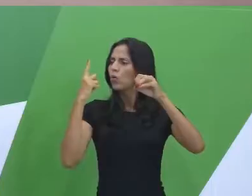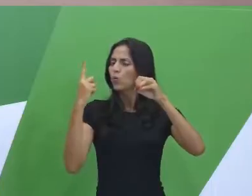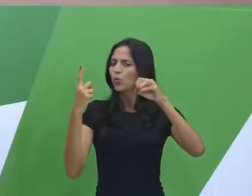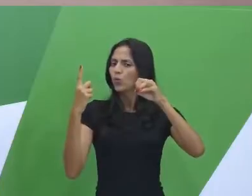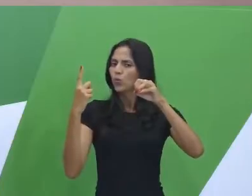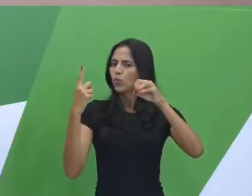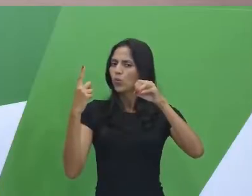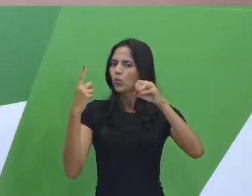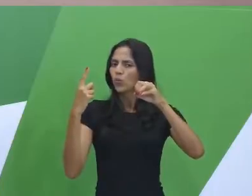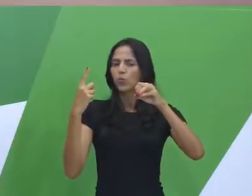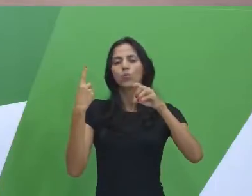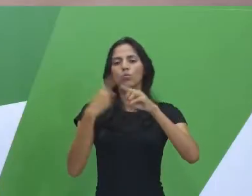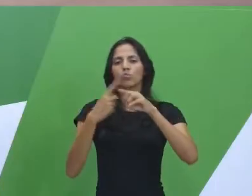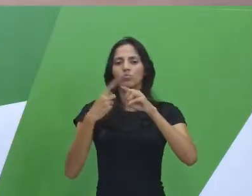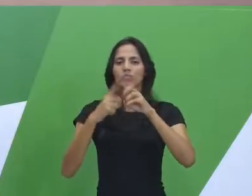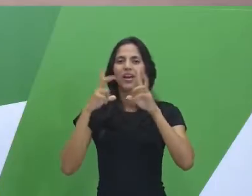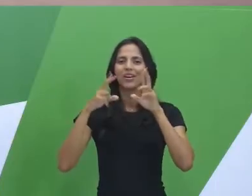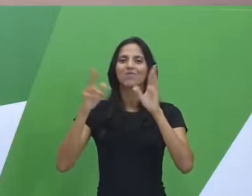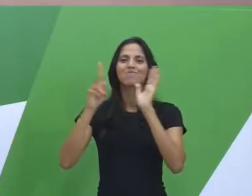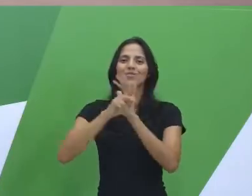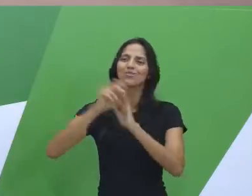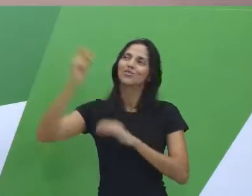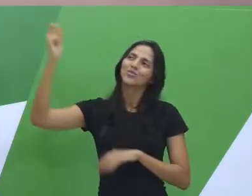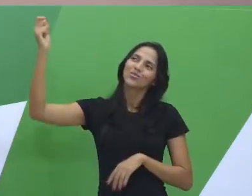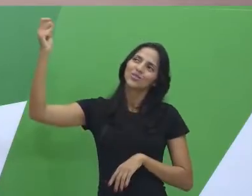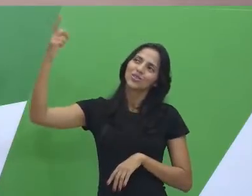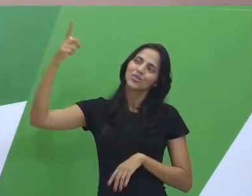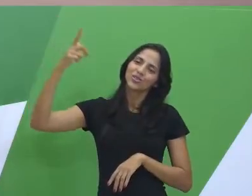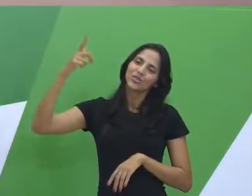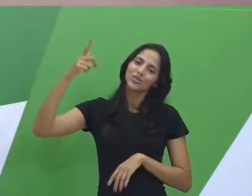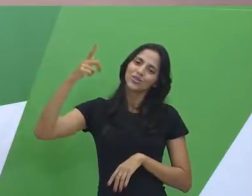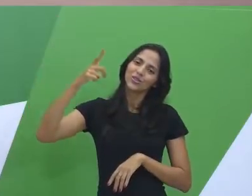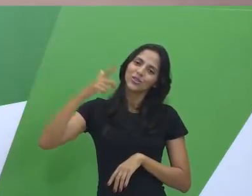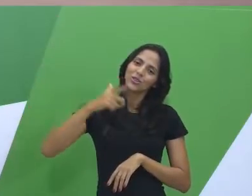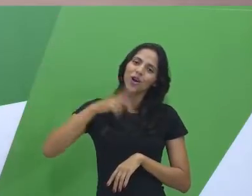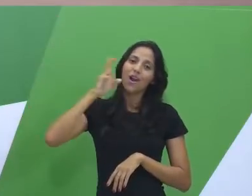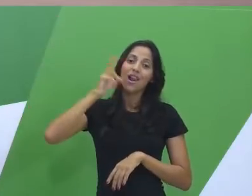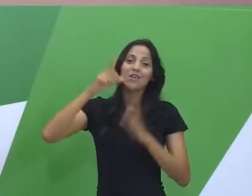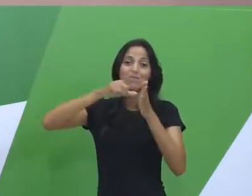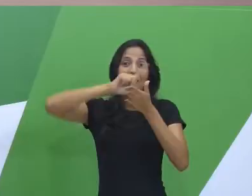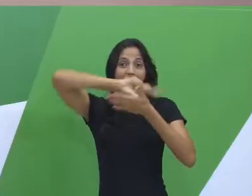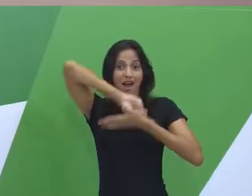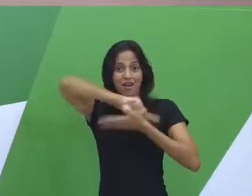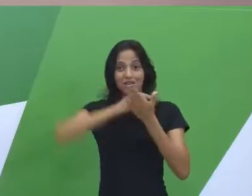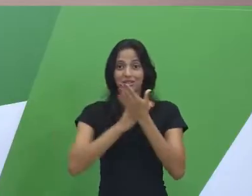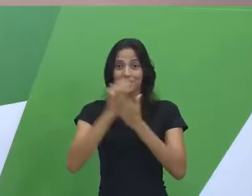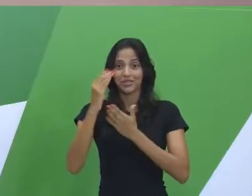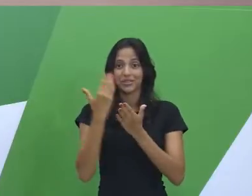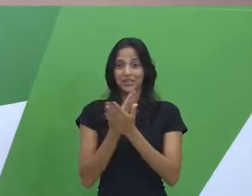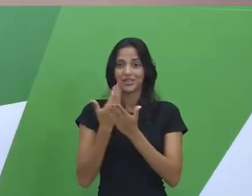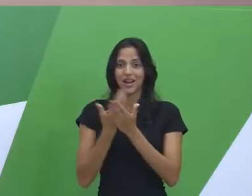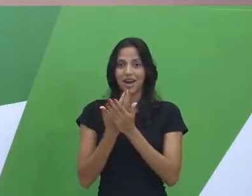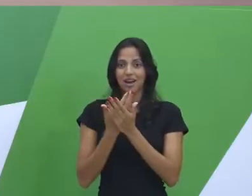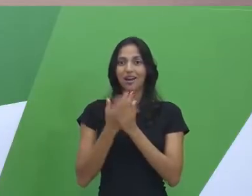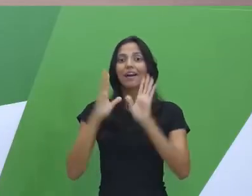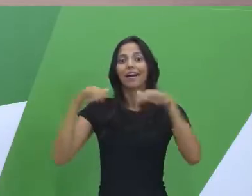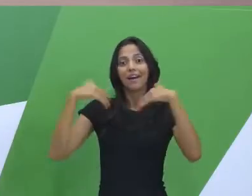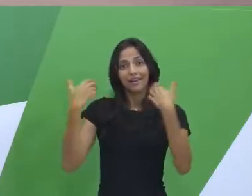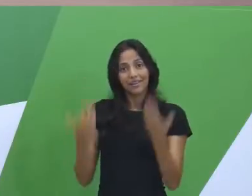do Deus Sol, da origem da nossa aula. Exatamente, o homem ele se valeu de